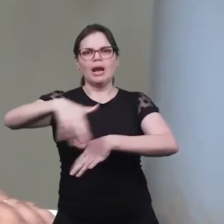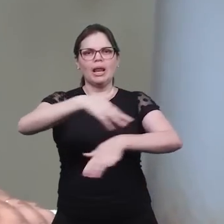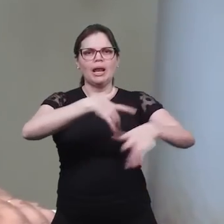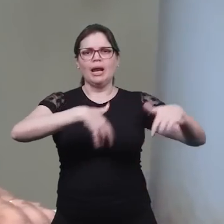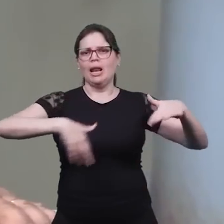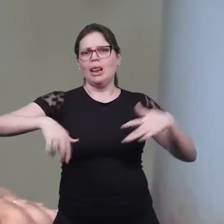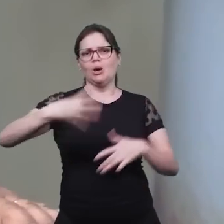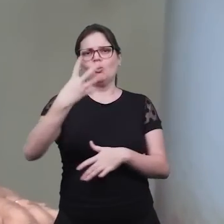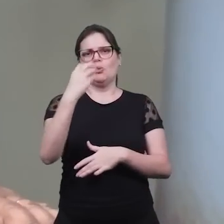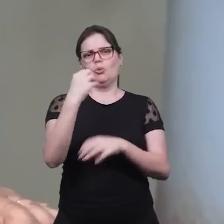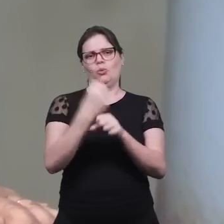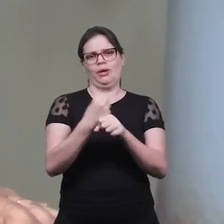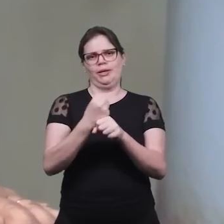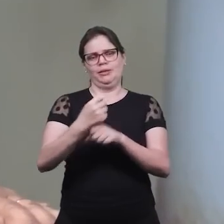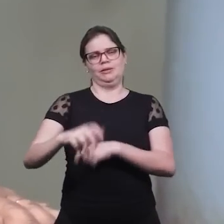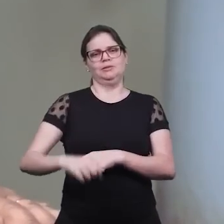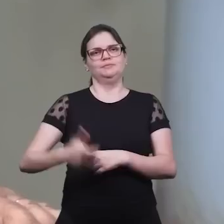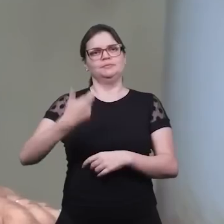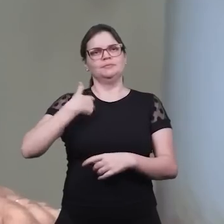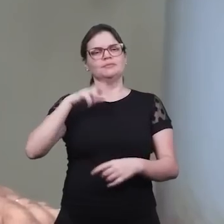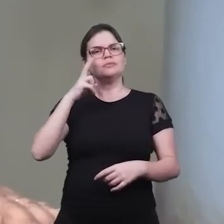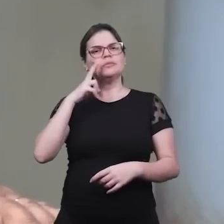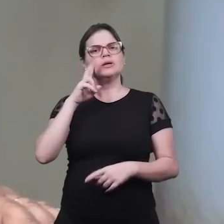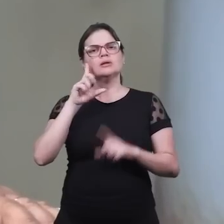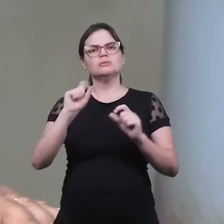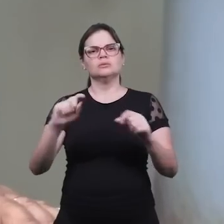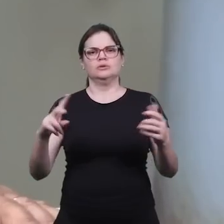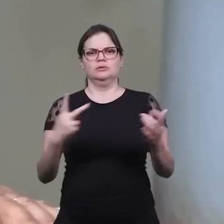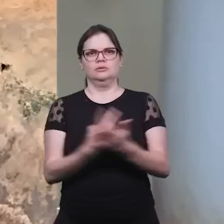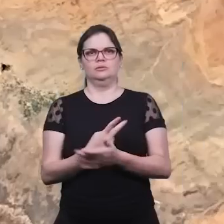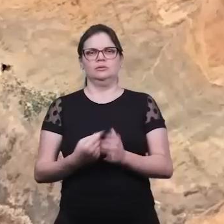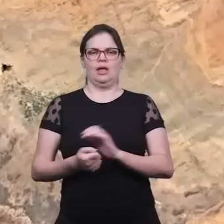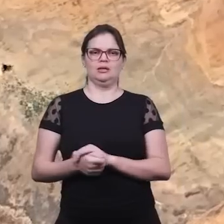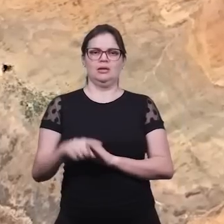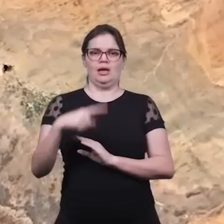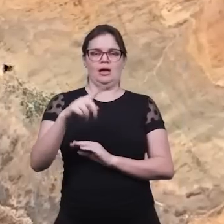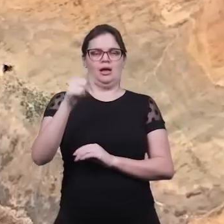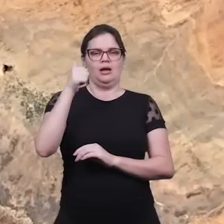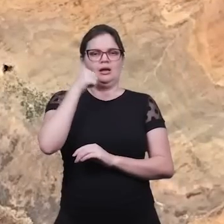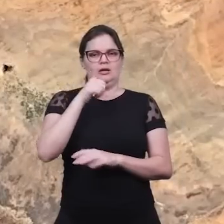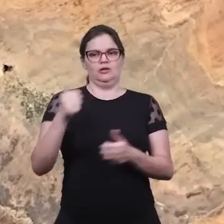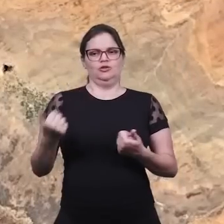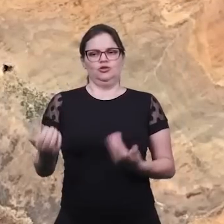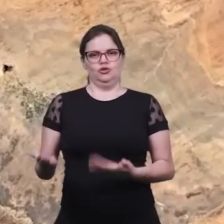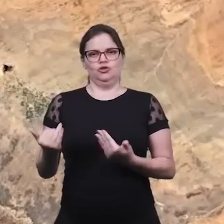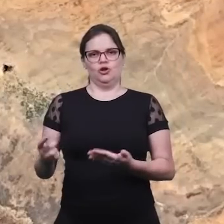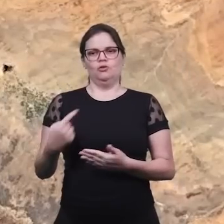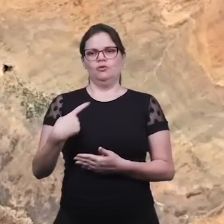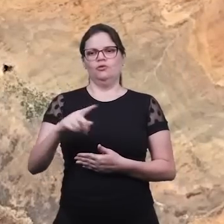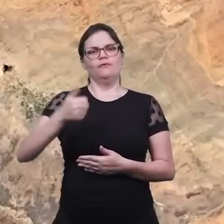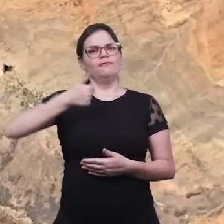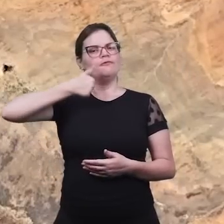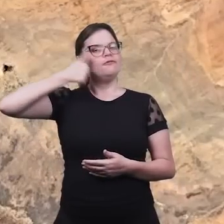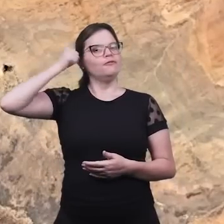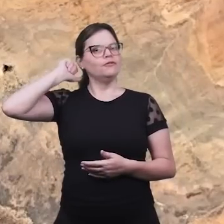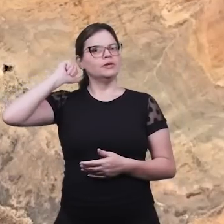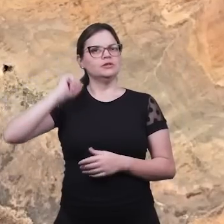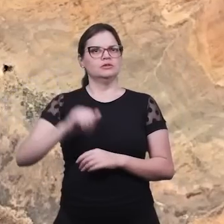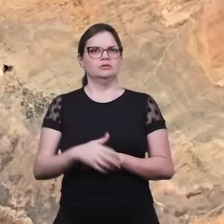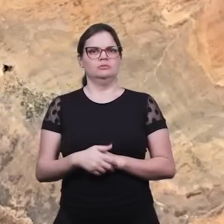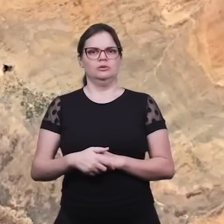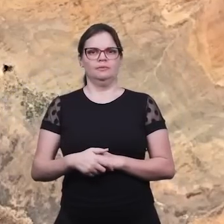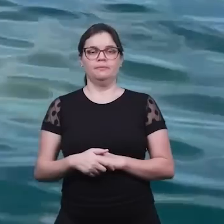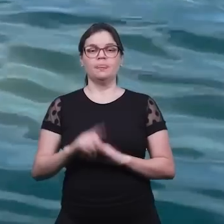estava na escola, num cursinho pré-vestibular, ia contar do Manaim, né? E aí o professor falou bem assim, ó, não tem condições de Israel